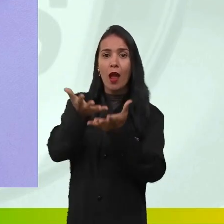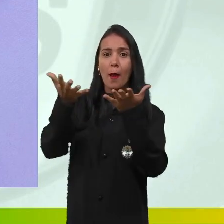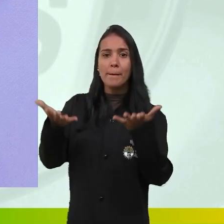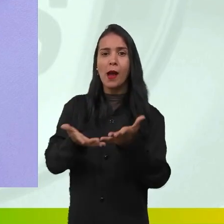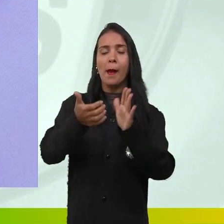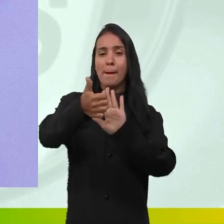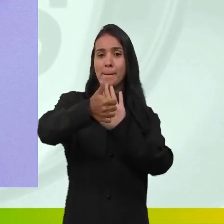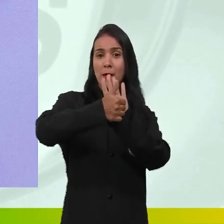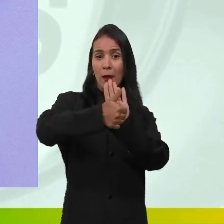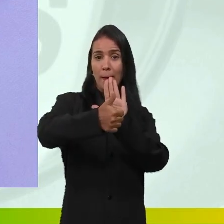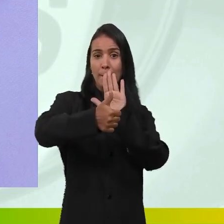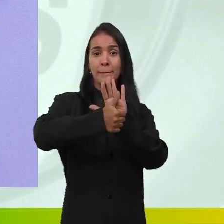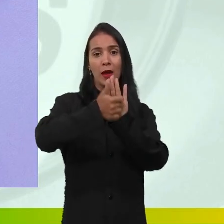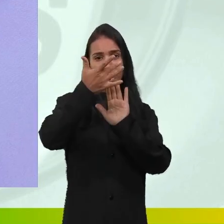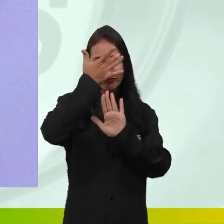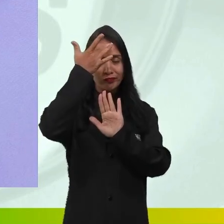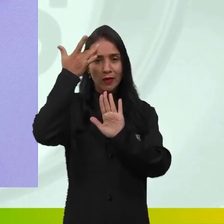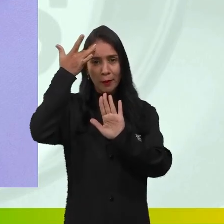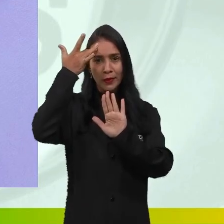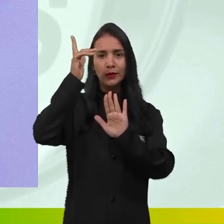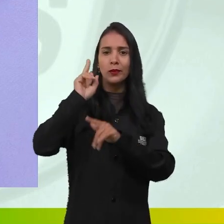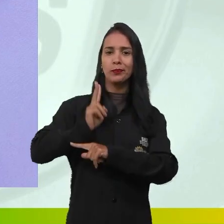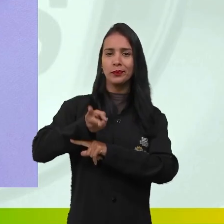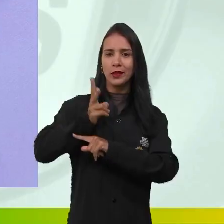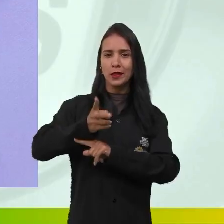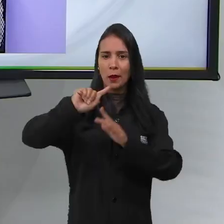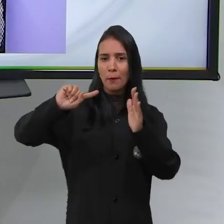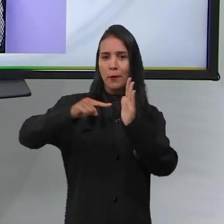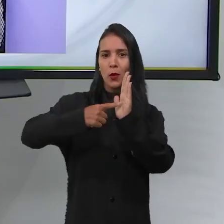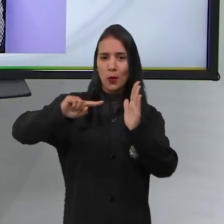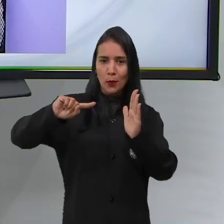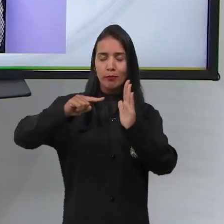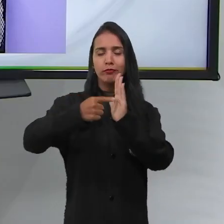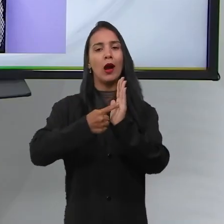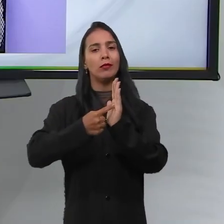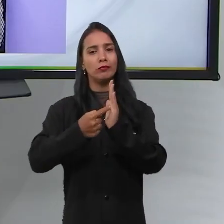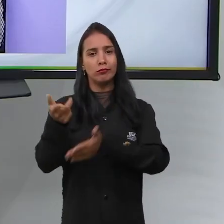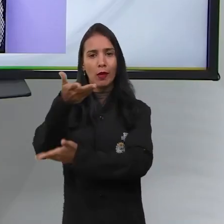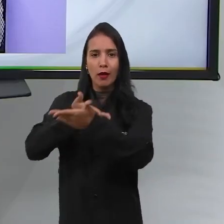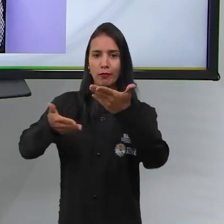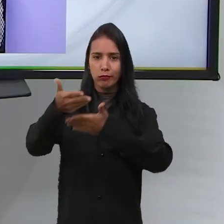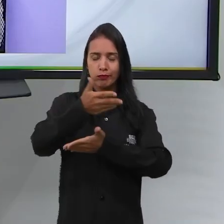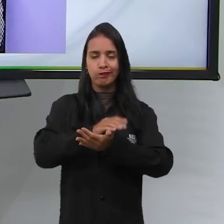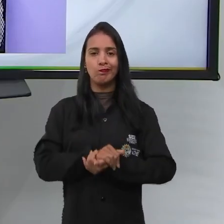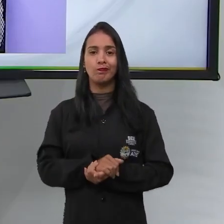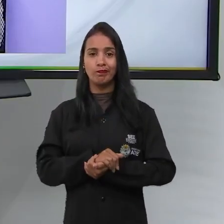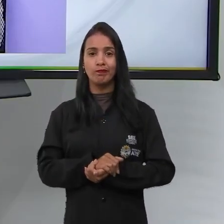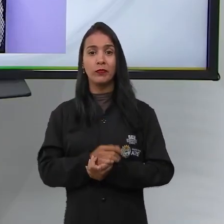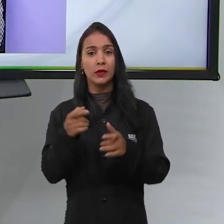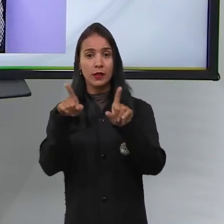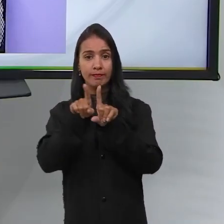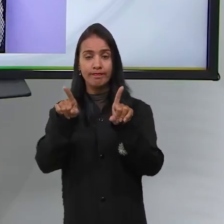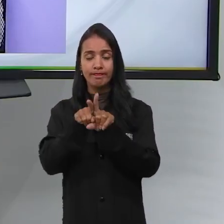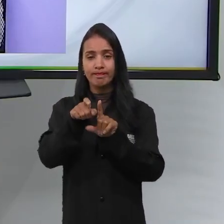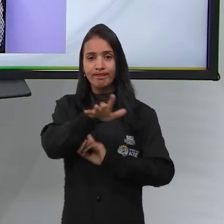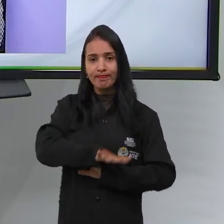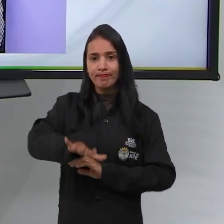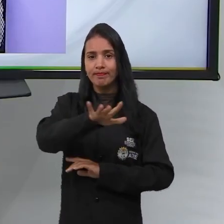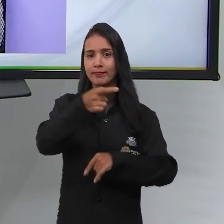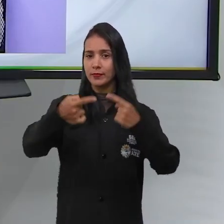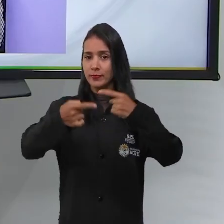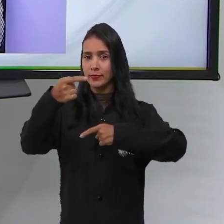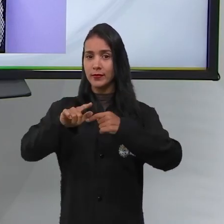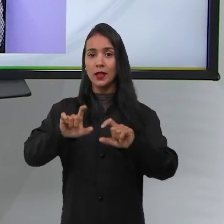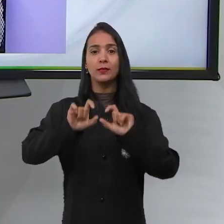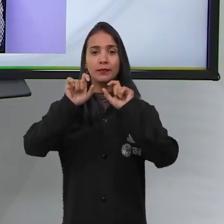e visualizações. Acerca da questão de promover agendas políticas, é muito comum que nós observemos a questão da